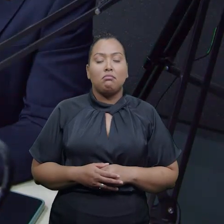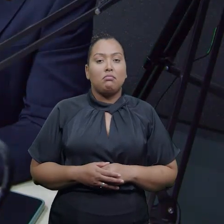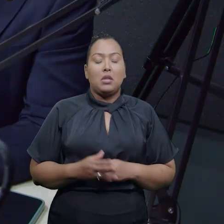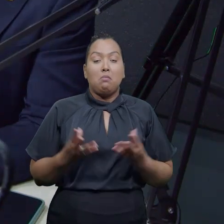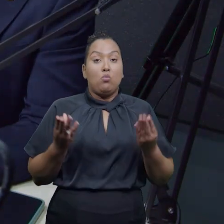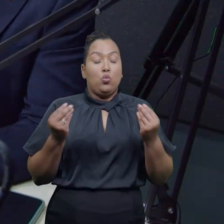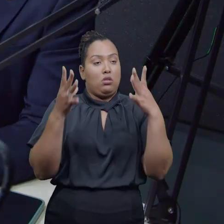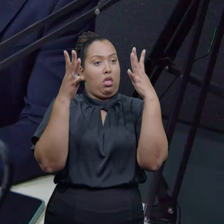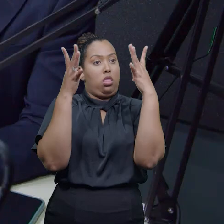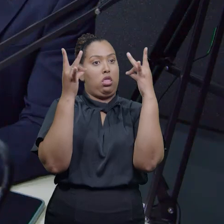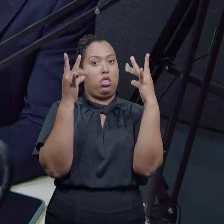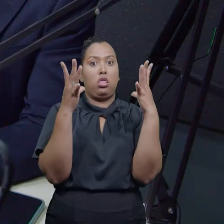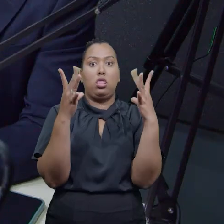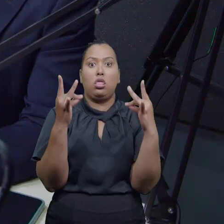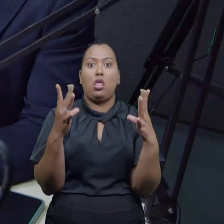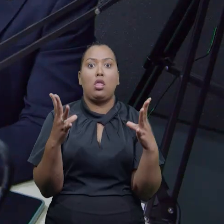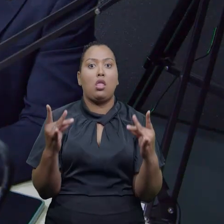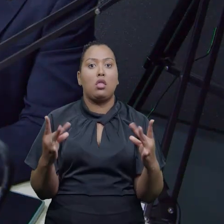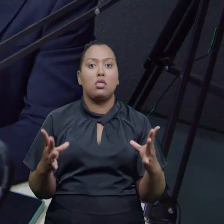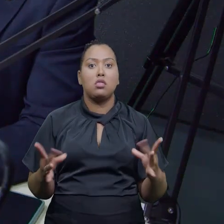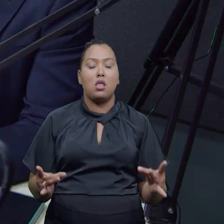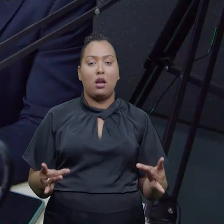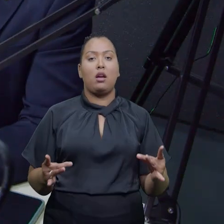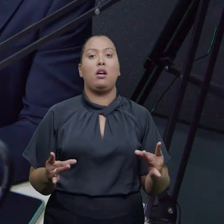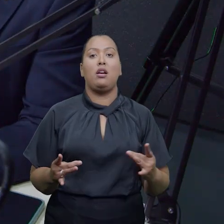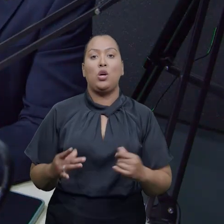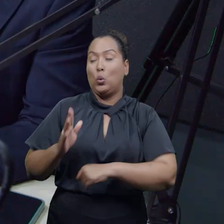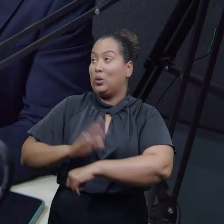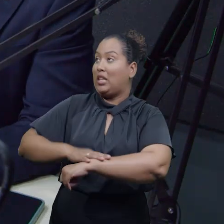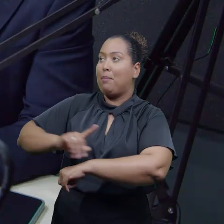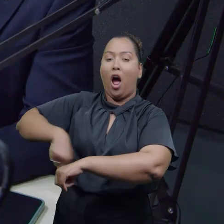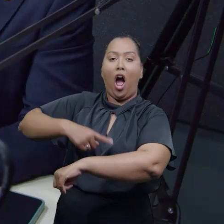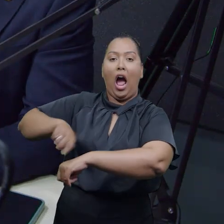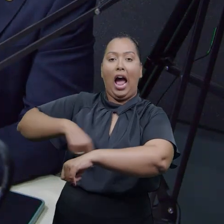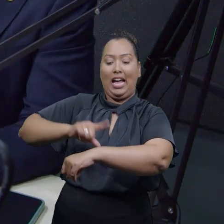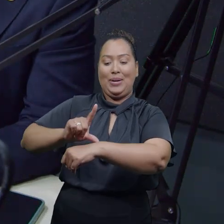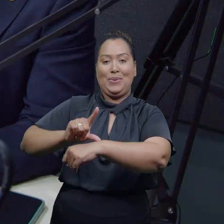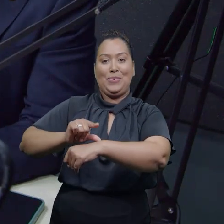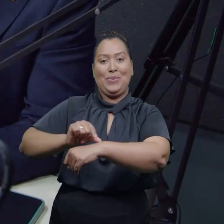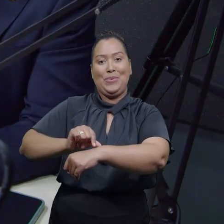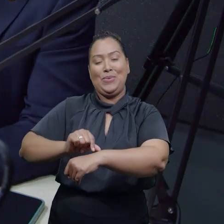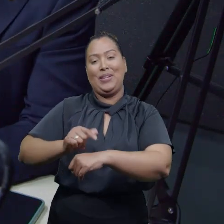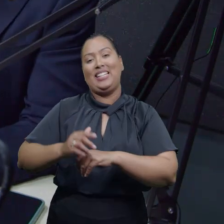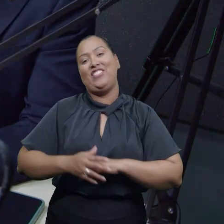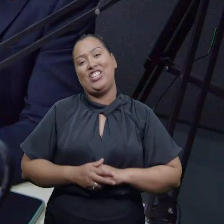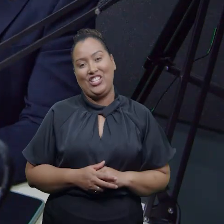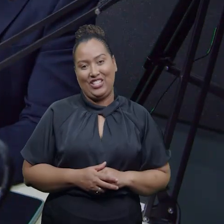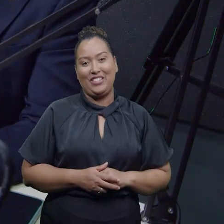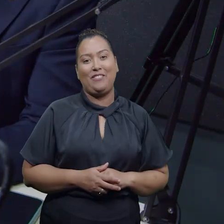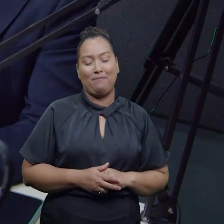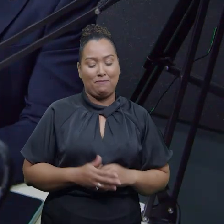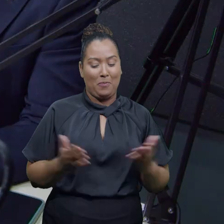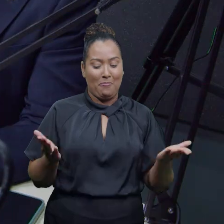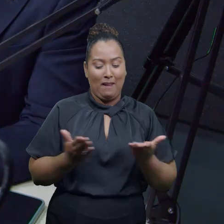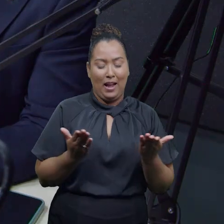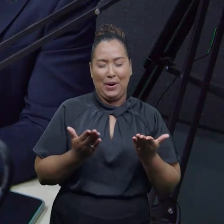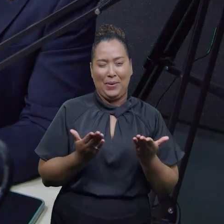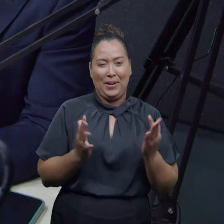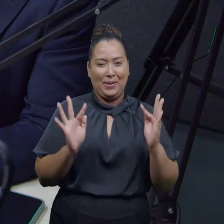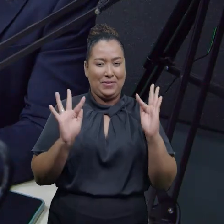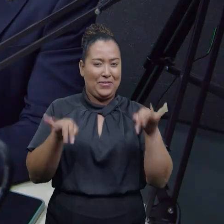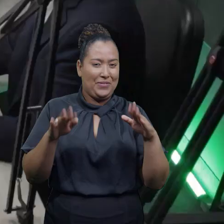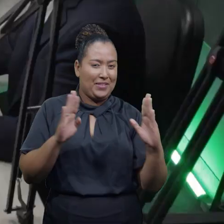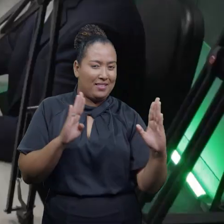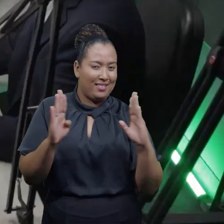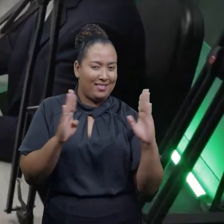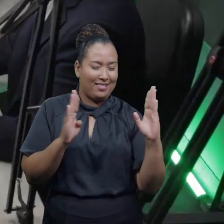a gente imagina e do que o tempo nos permite aqui para discutir nesse podcast. E eu acho que a gente vai